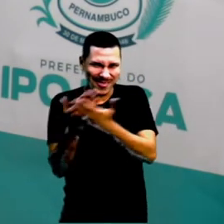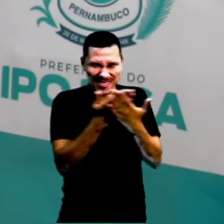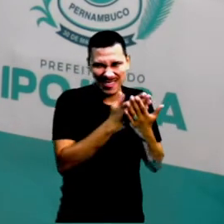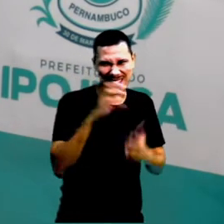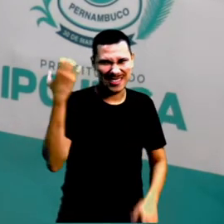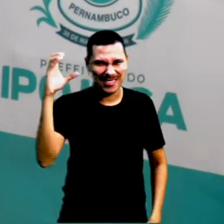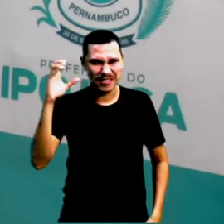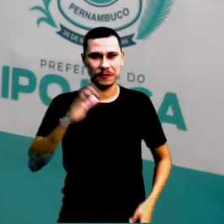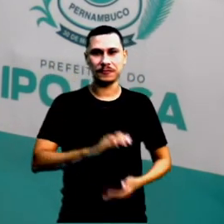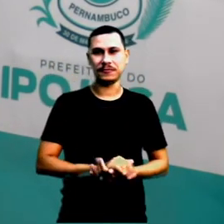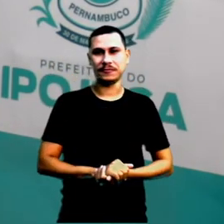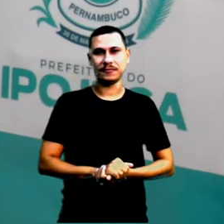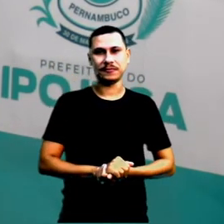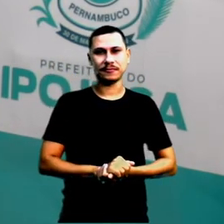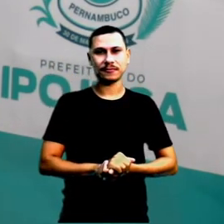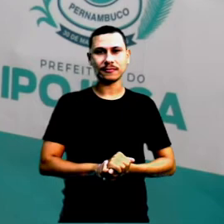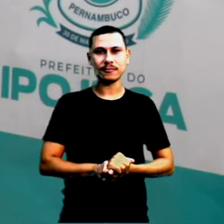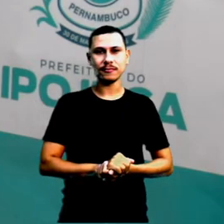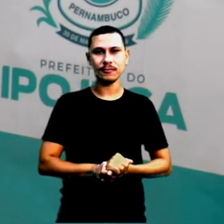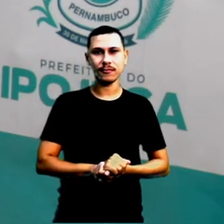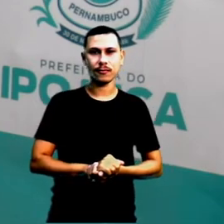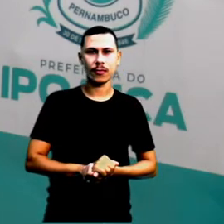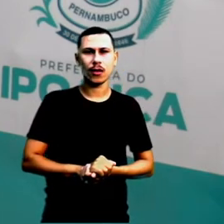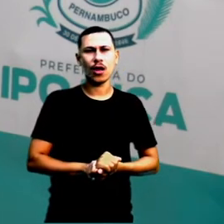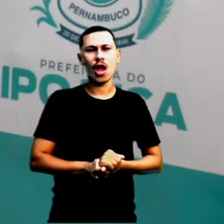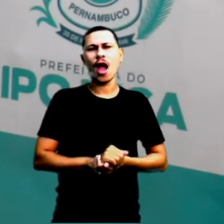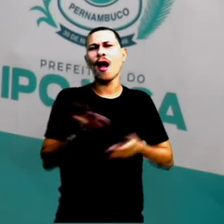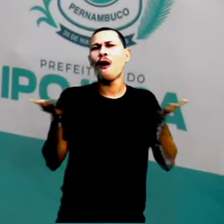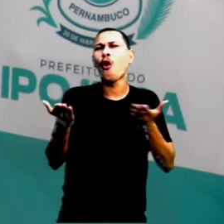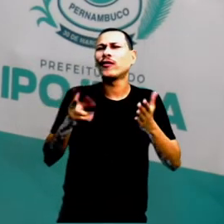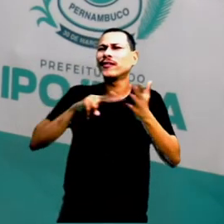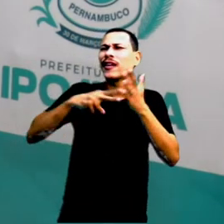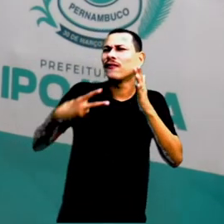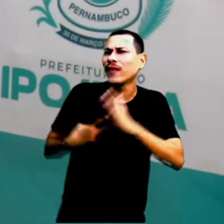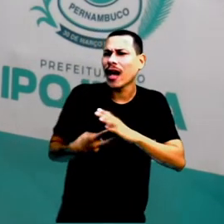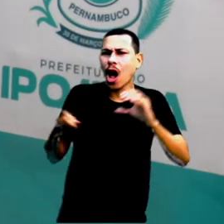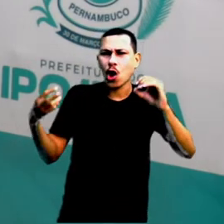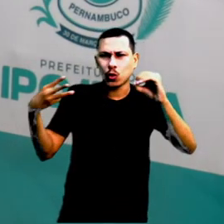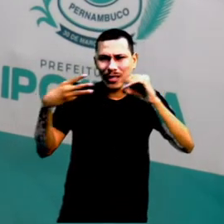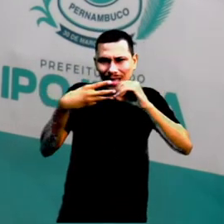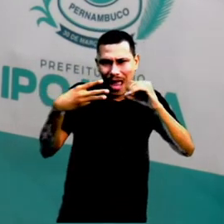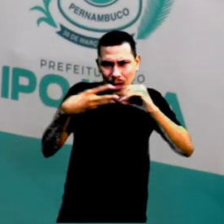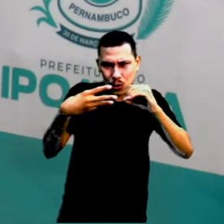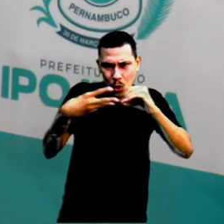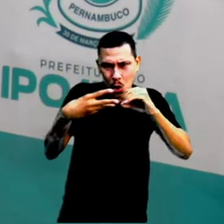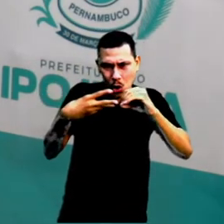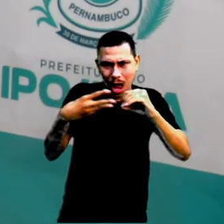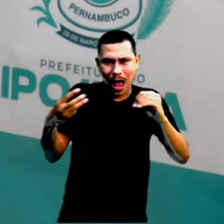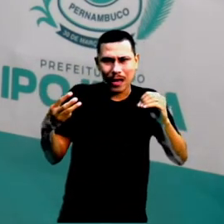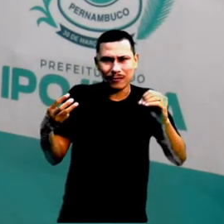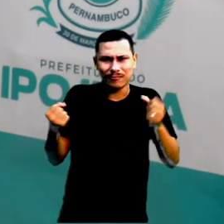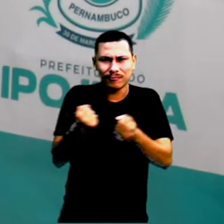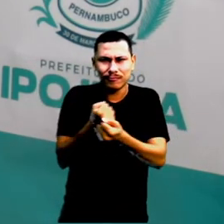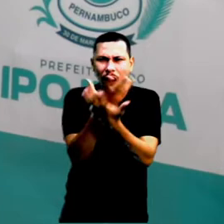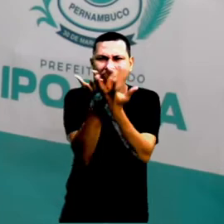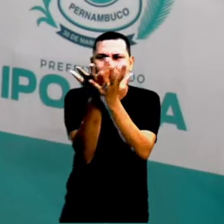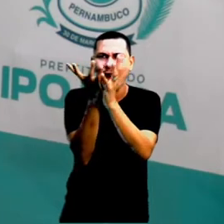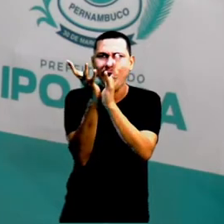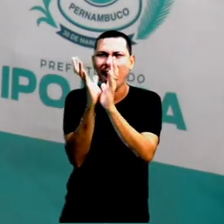ciência. E uma célula vegetal? Vegetal quer dizer que as plantas também têm